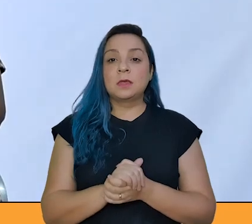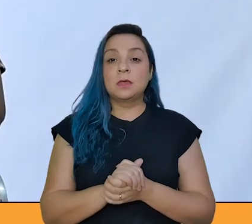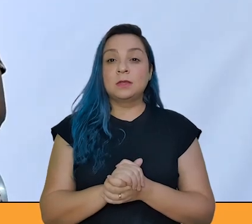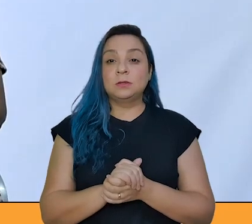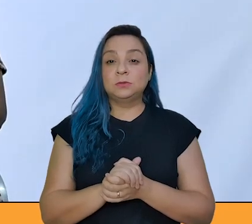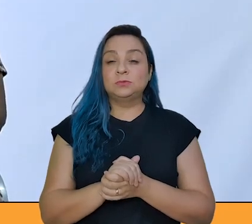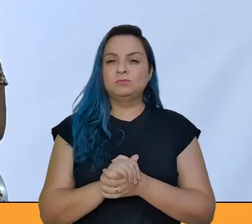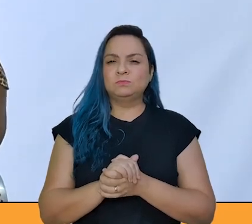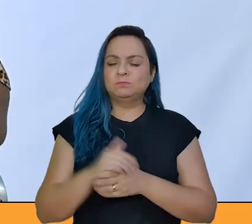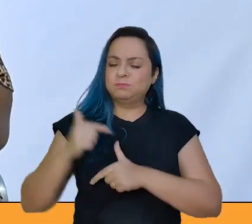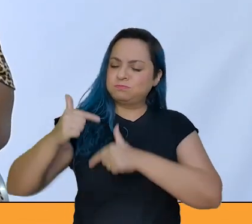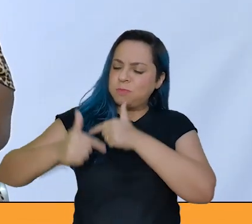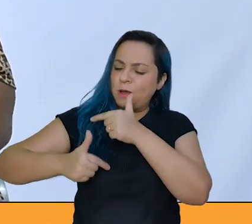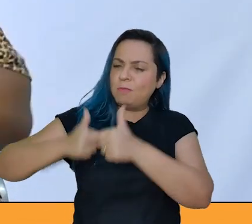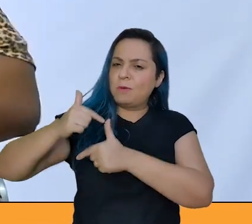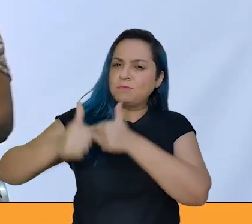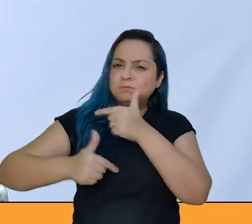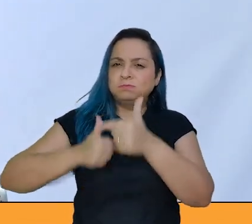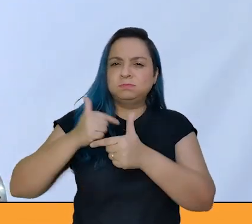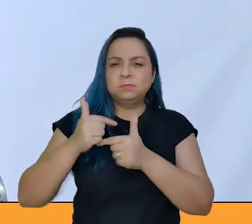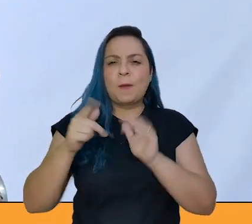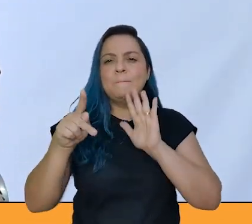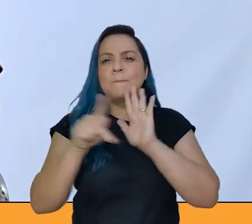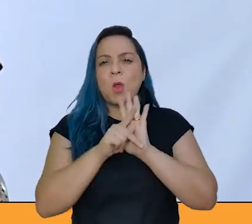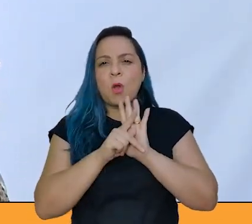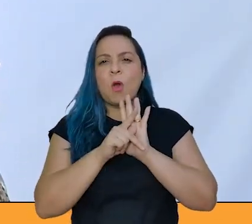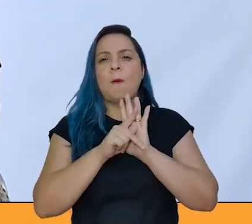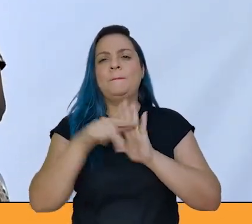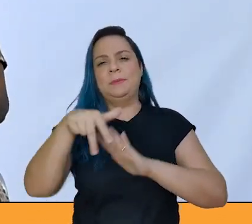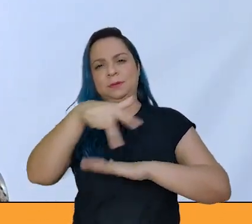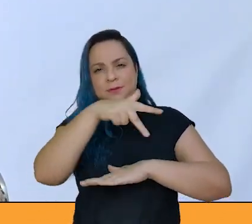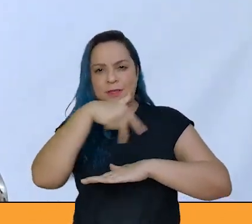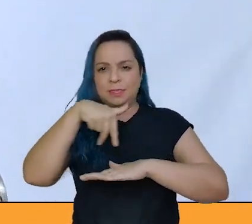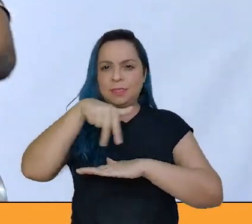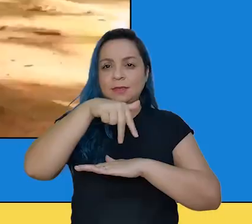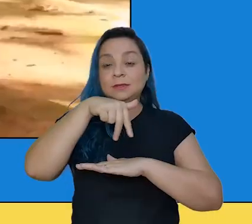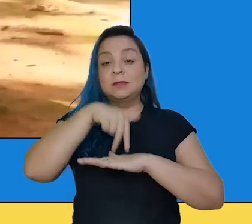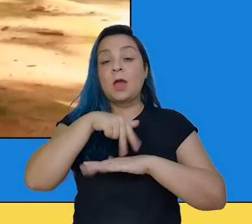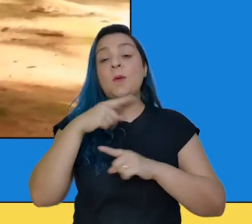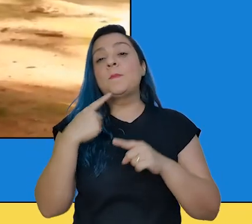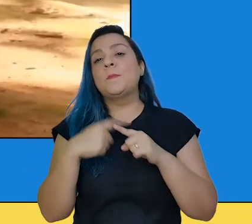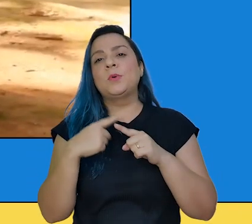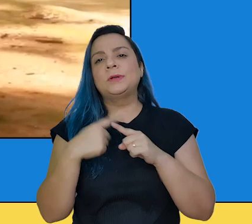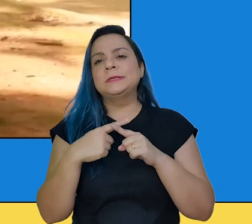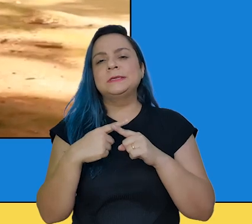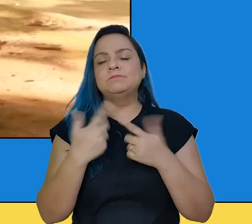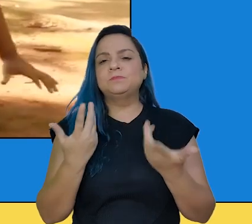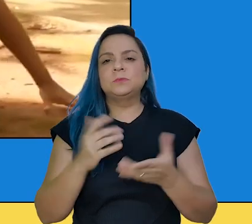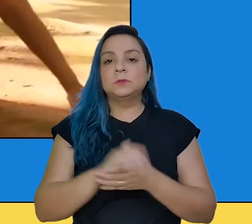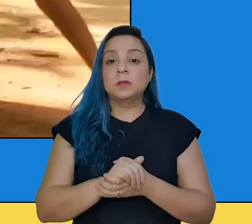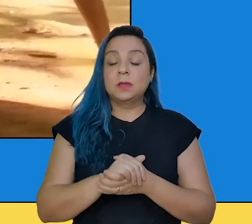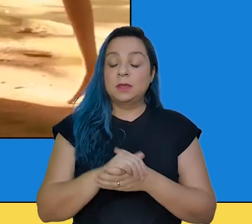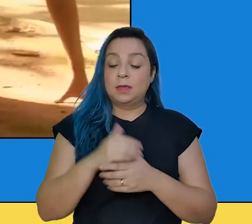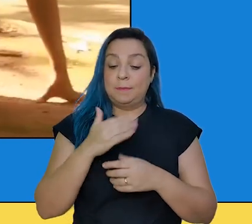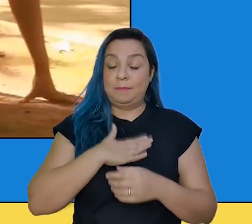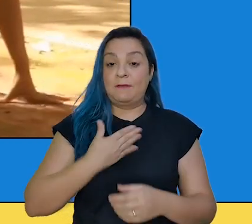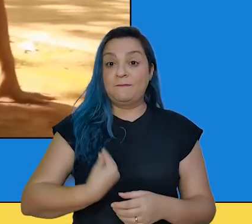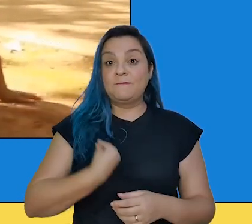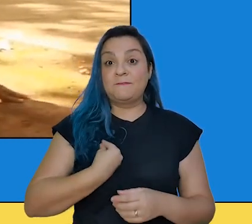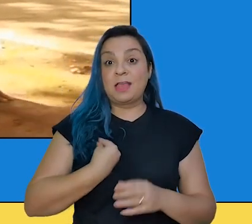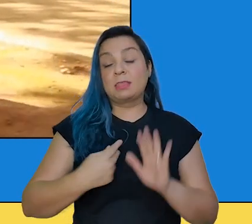eu tenho uma trajetória autoral na dança, por conta de uma